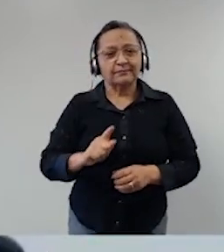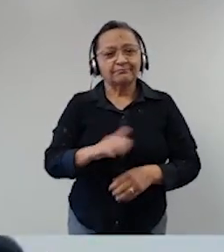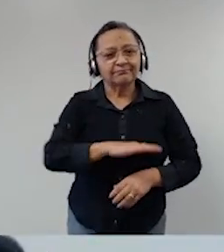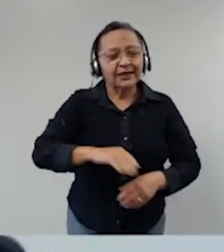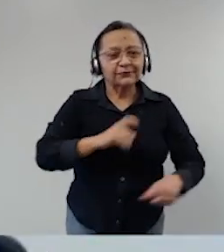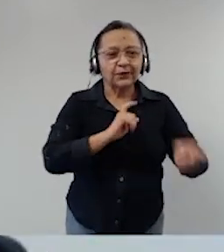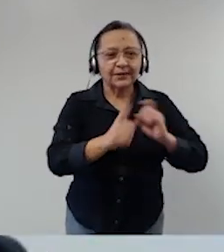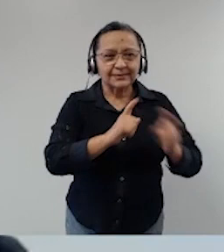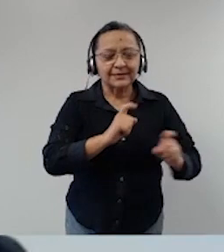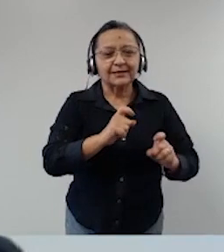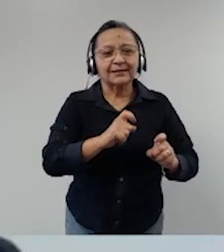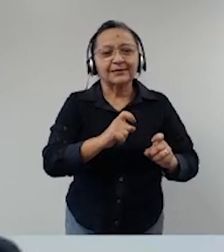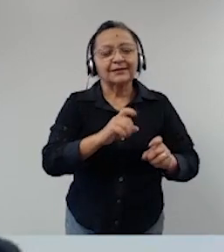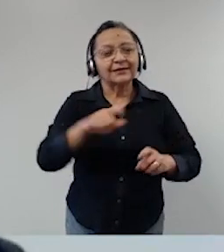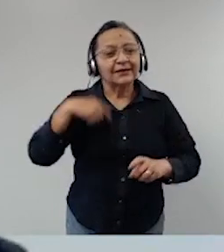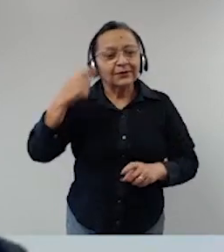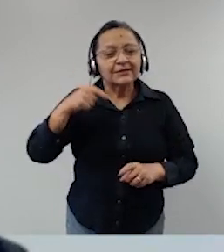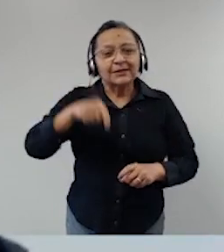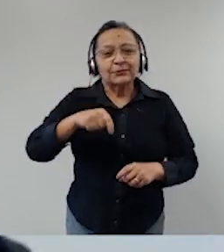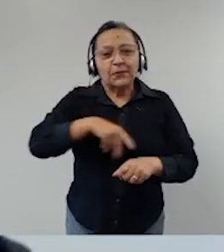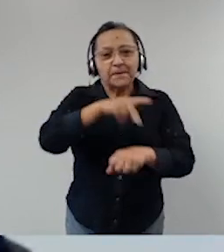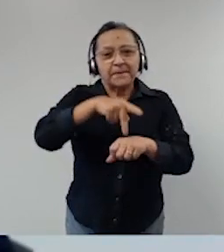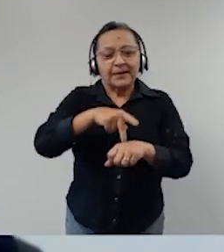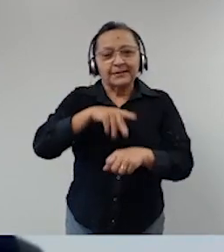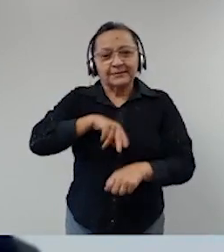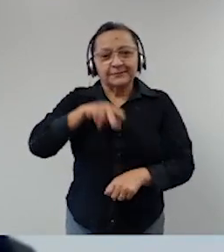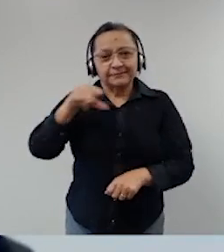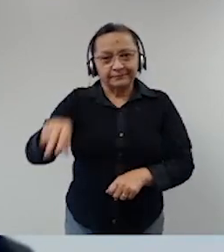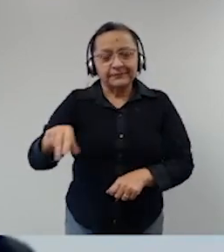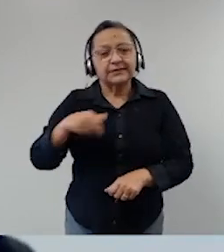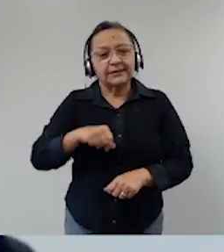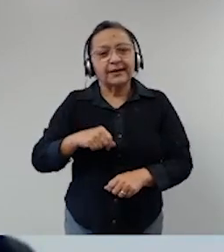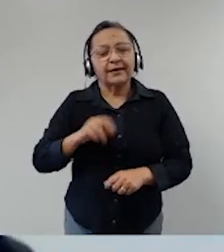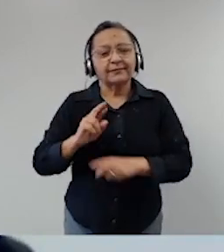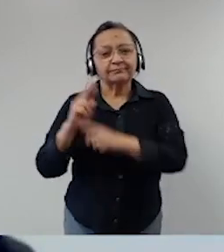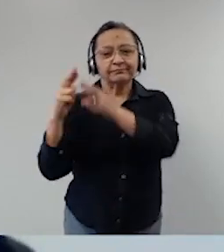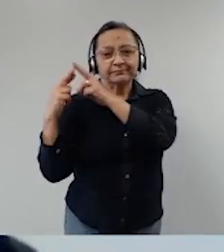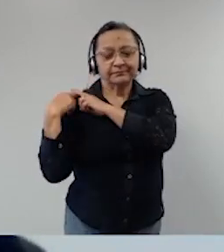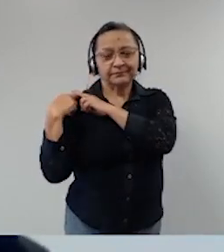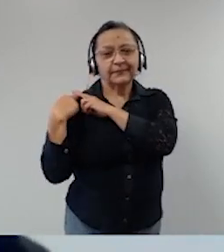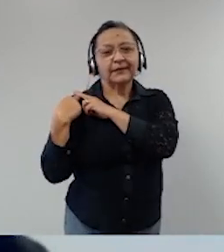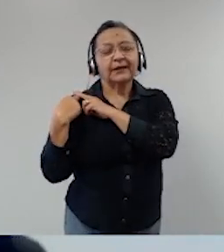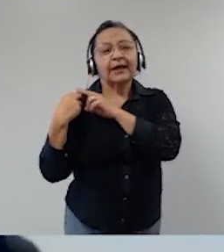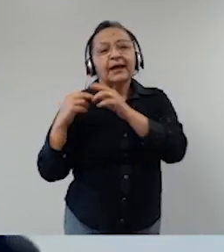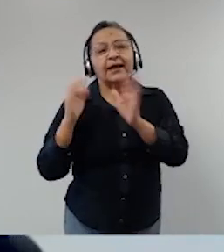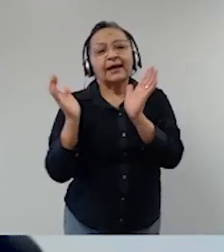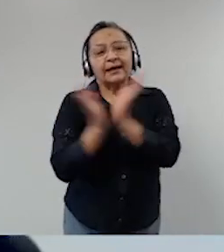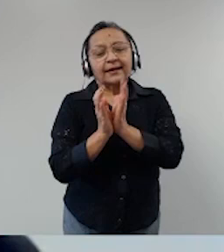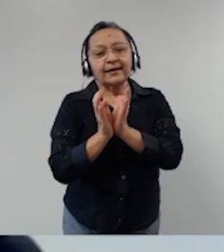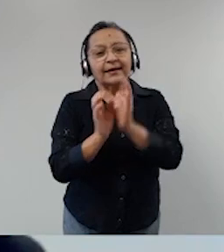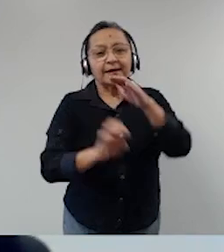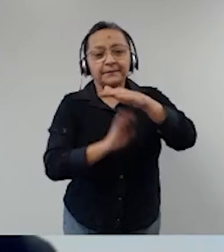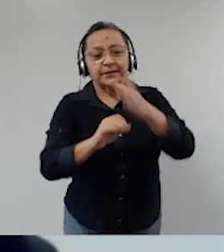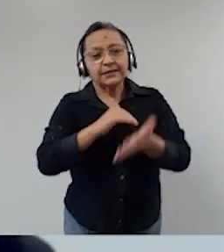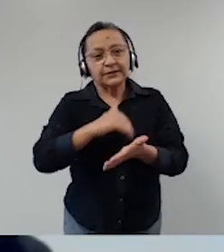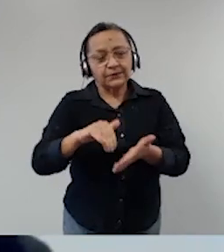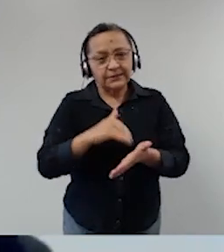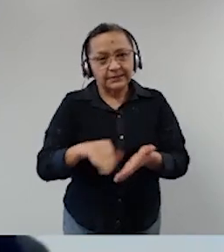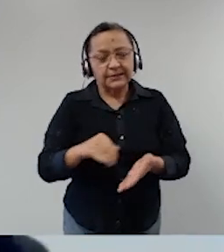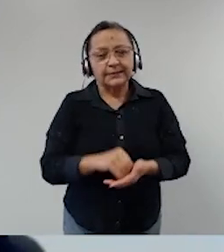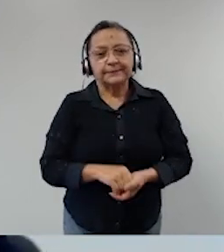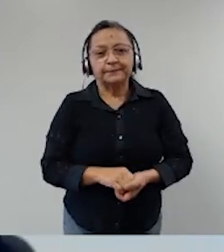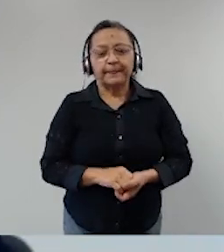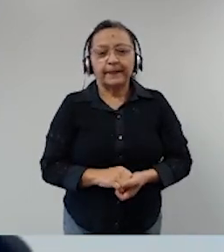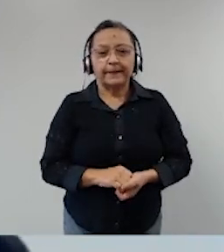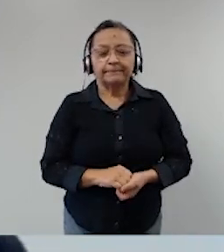mais, nada menos do que do jurídico da Via Varejo, essa gigante que reúne Ponto Frio e Casas